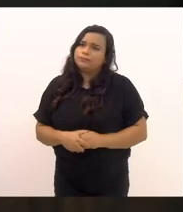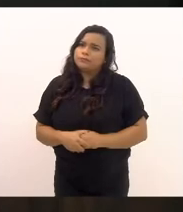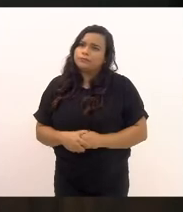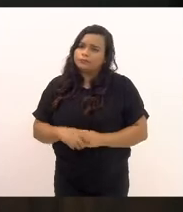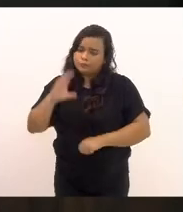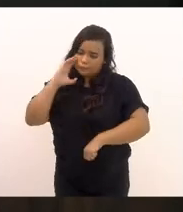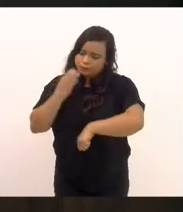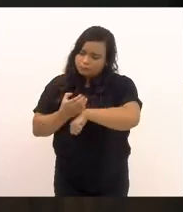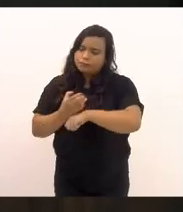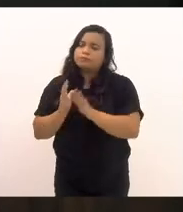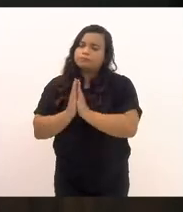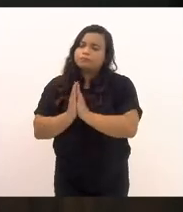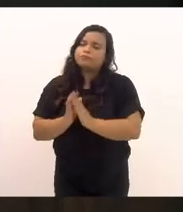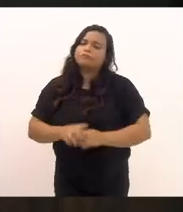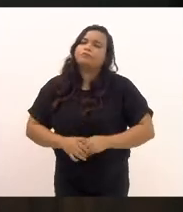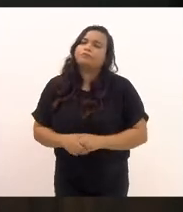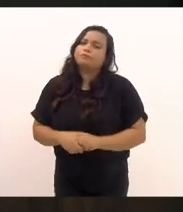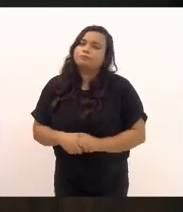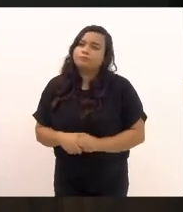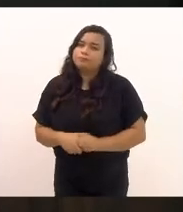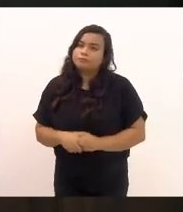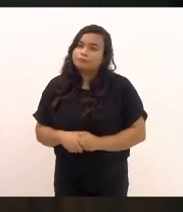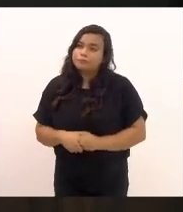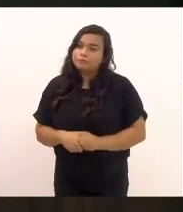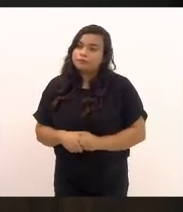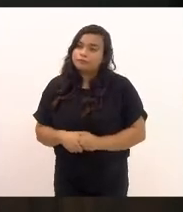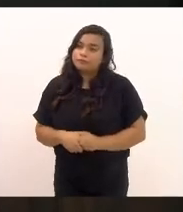categoricamente o seu tempo regimental.